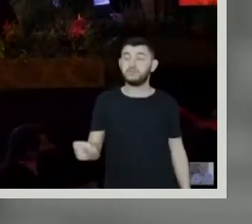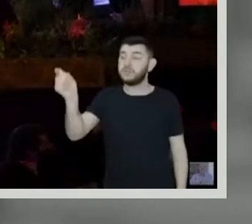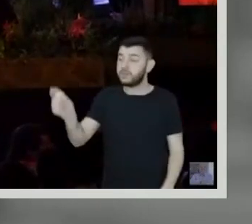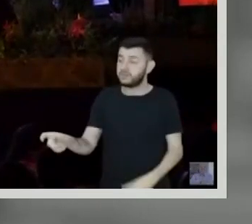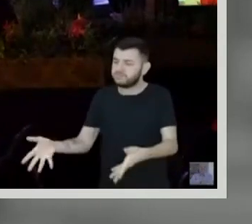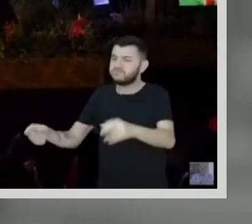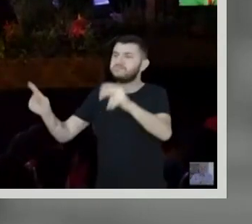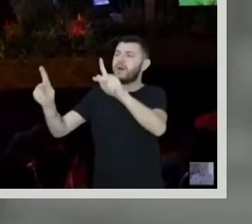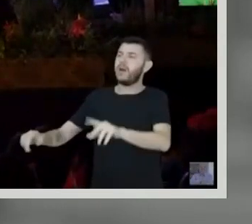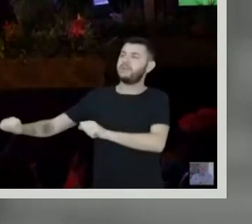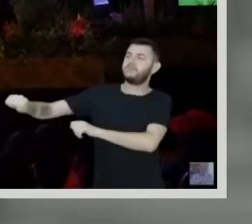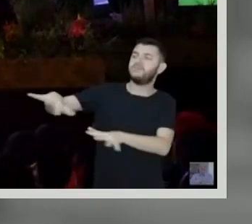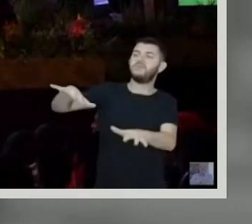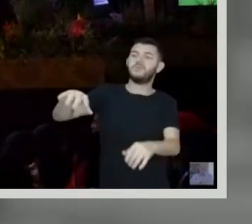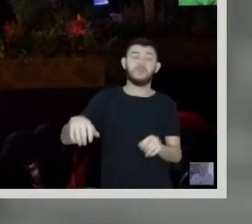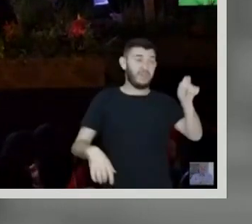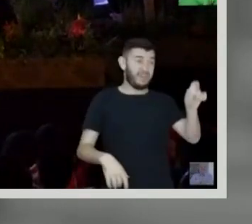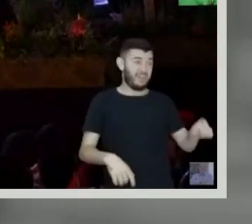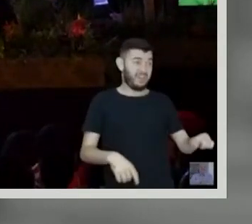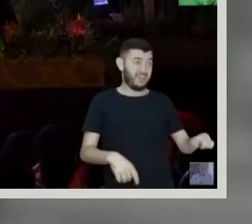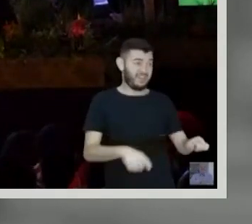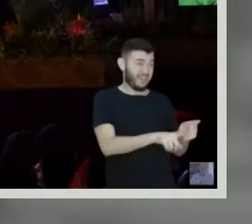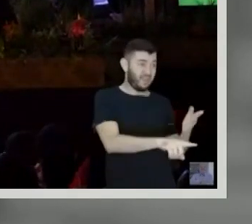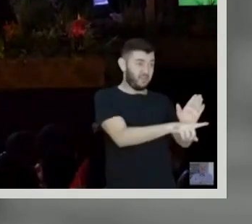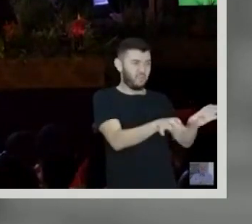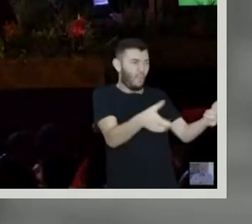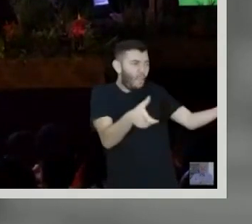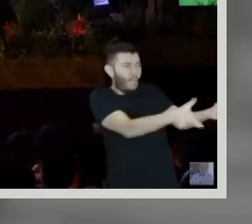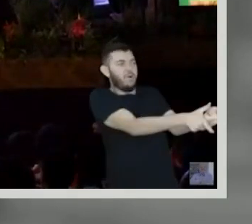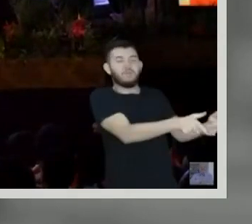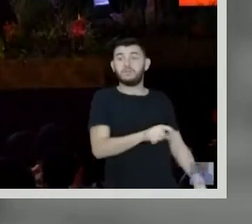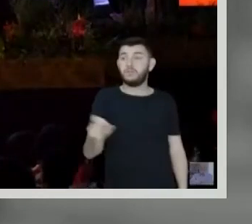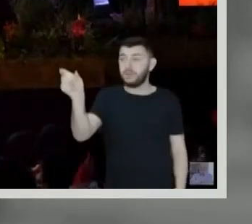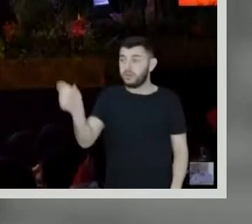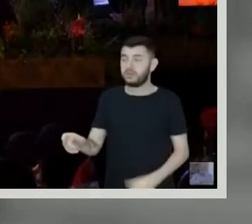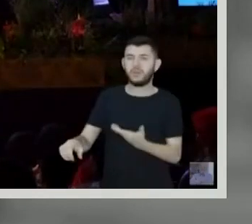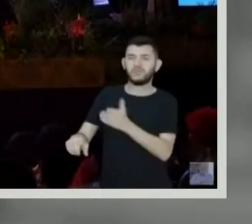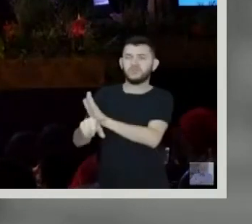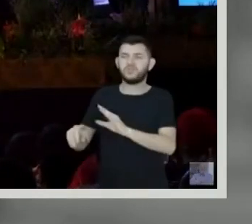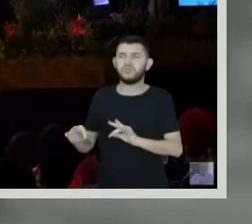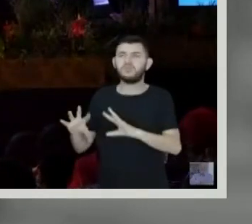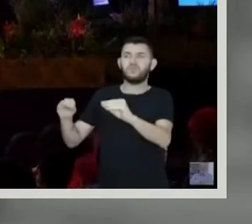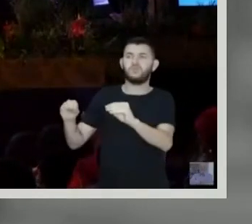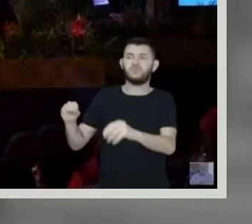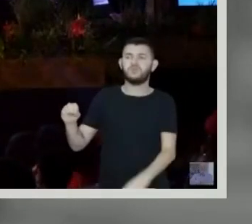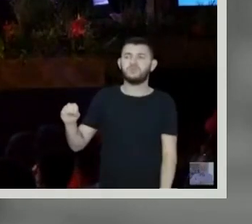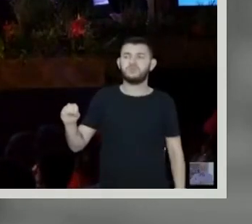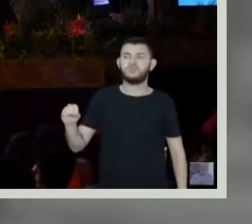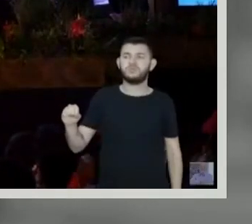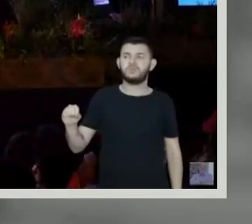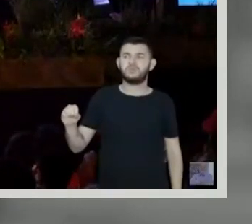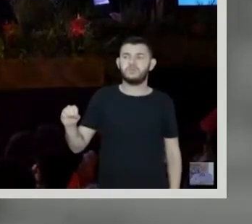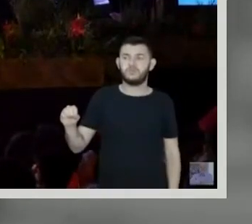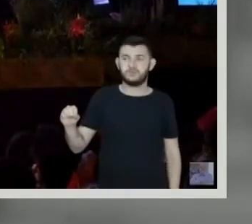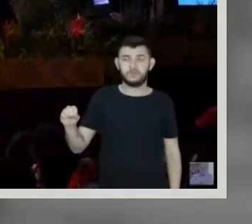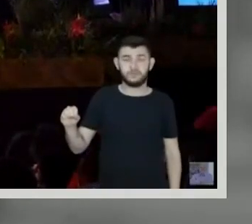as pesquisas única e exclusivamente, como eles fazem mais para o final da campanha, única e exclusivamente com o voto, com